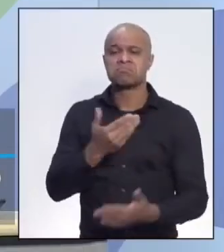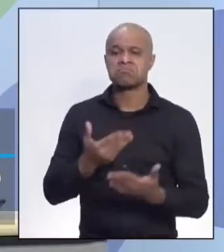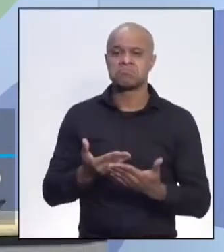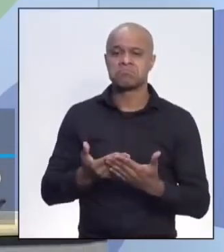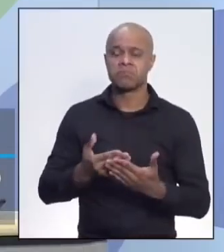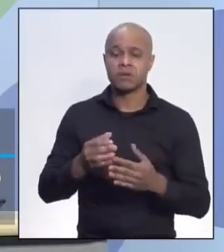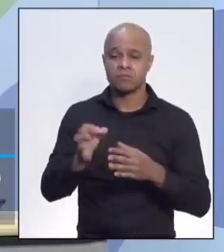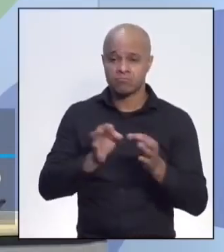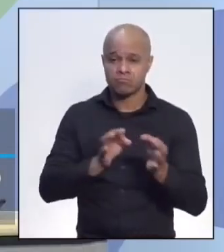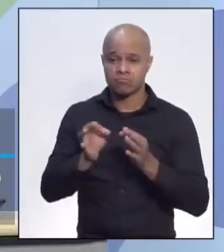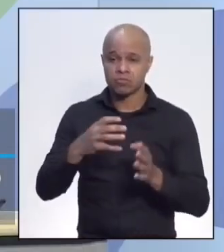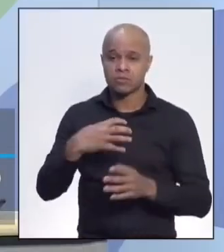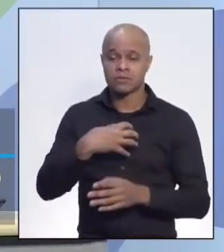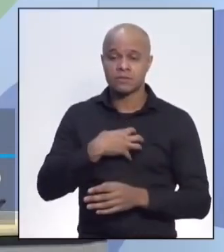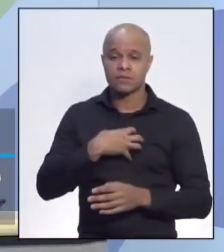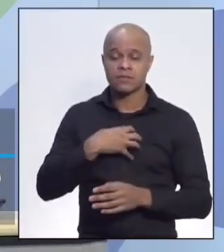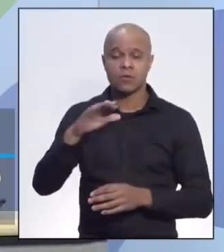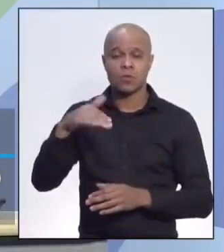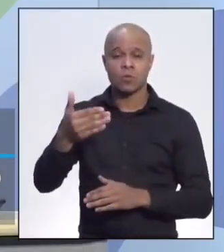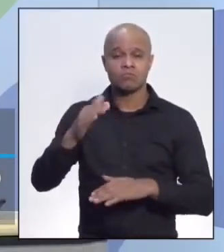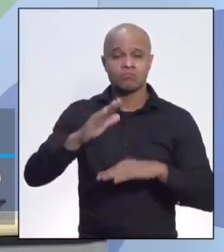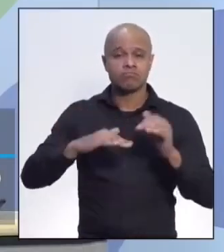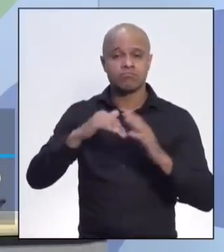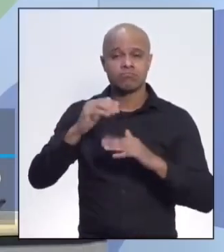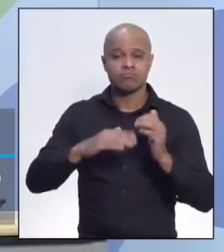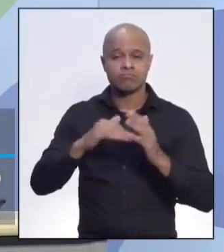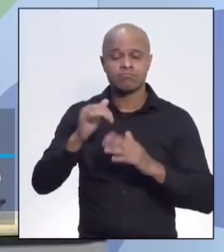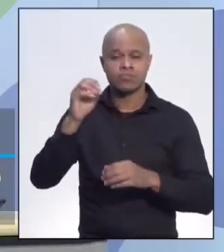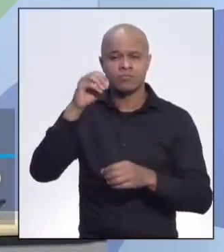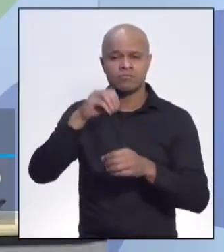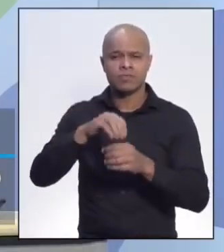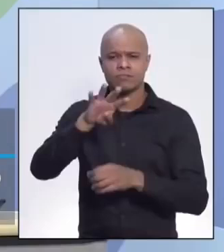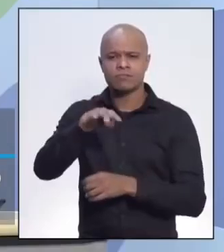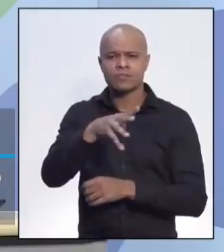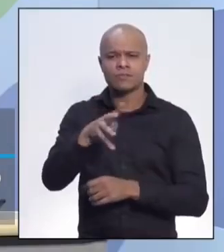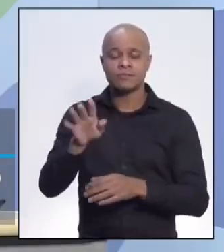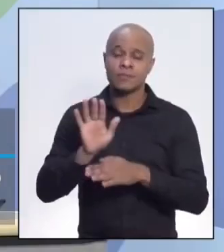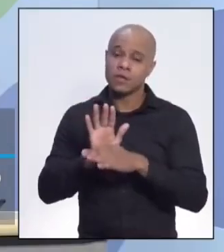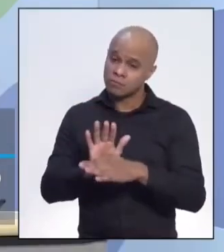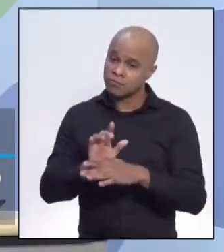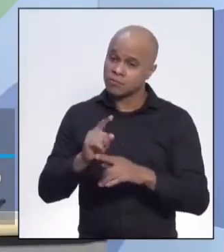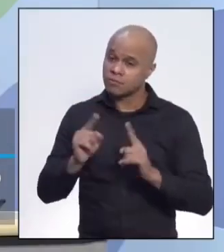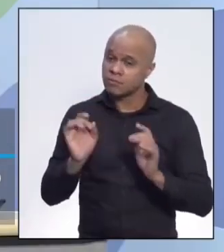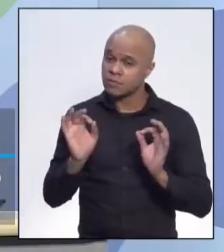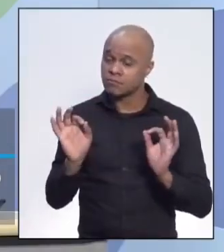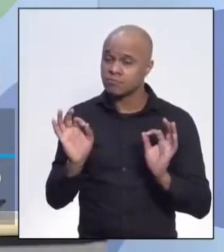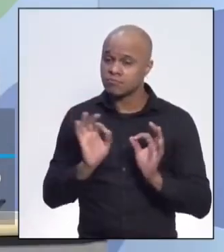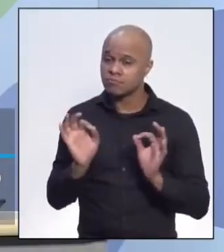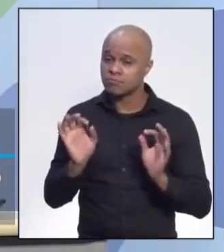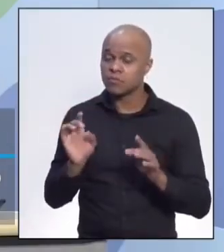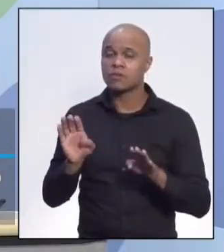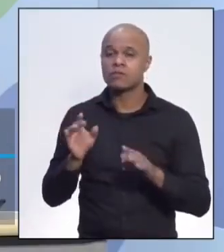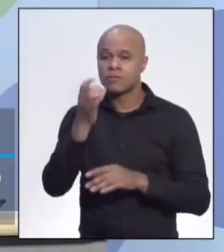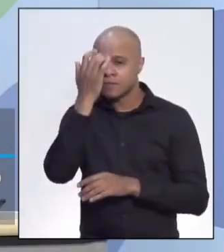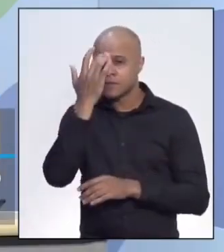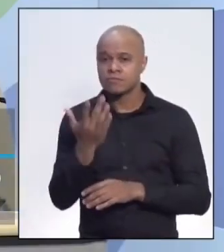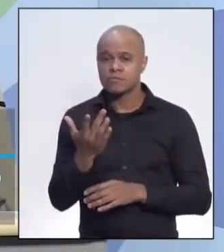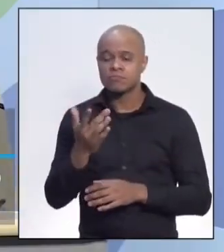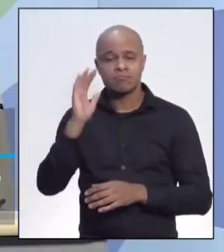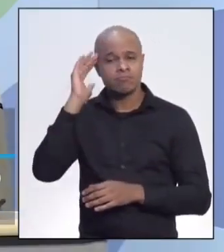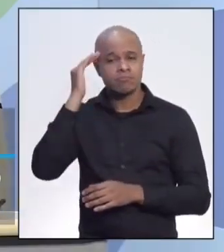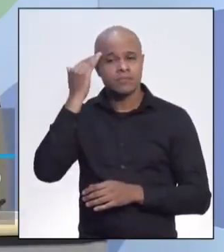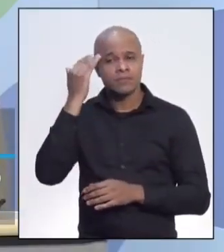Quando você vai construir um gráfico, essa organização da tabela, a tabela ajuda. Ela facilita a compreensão